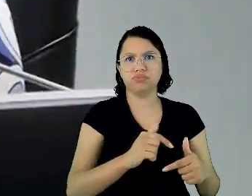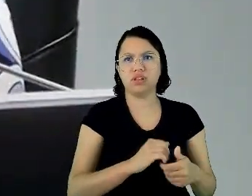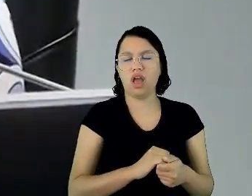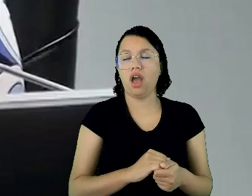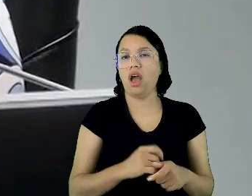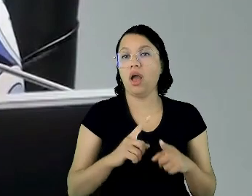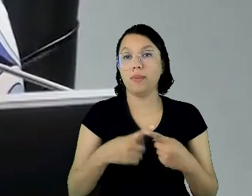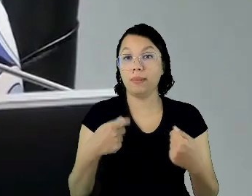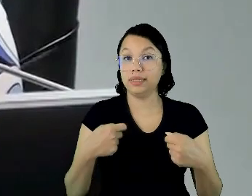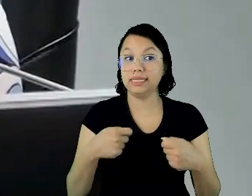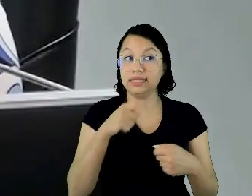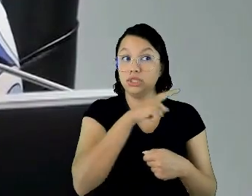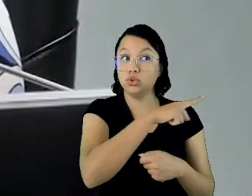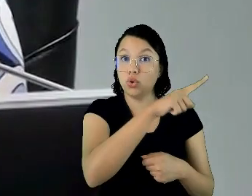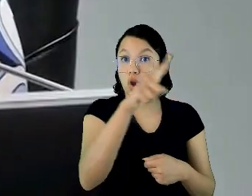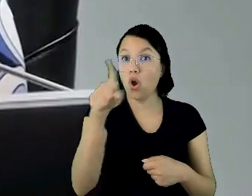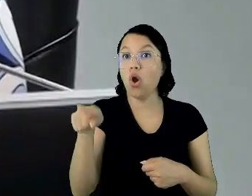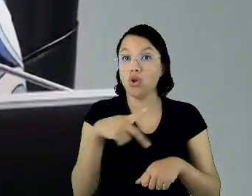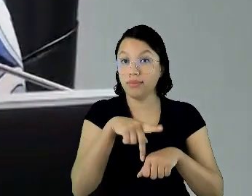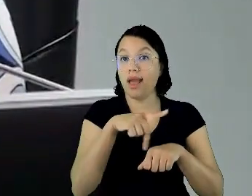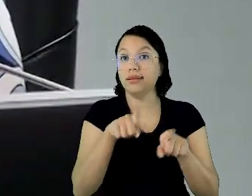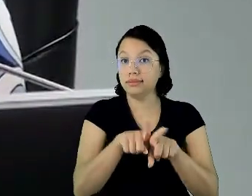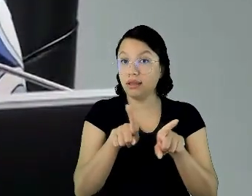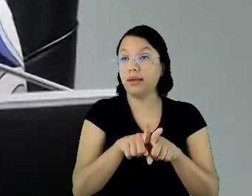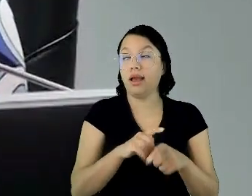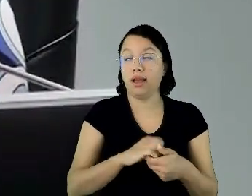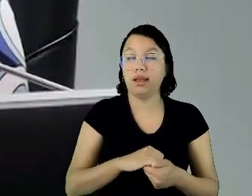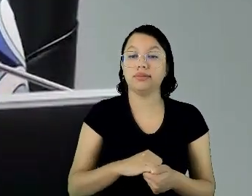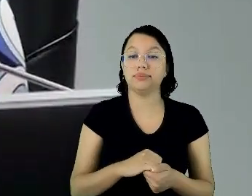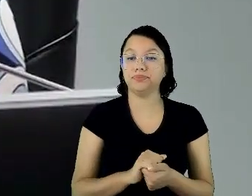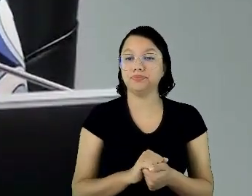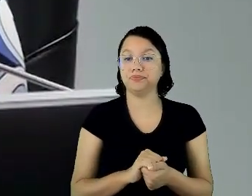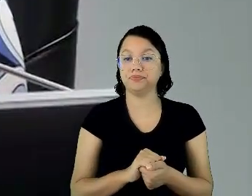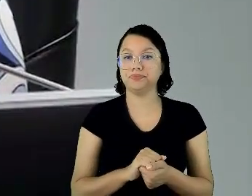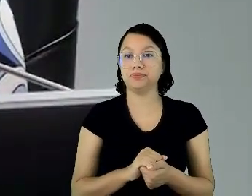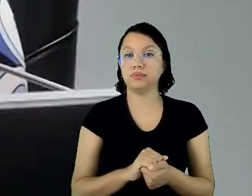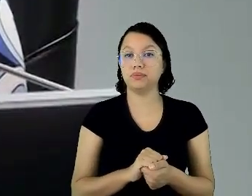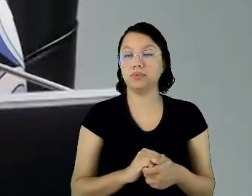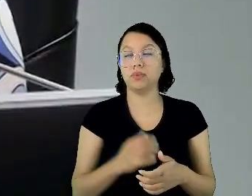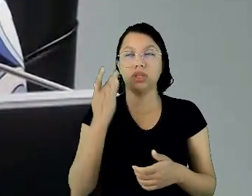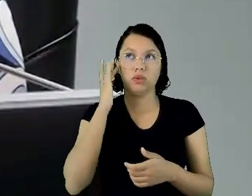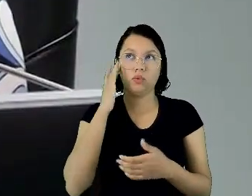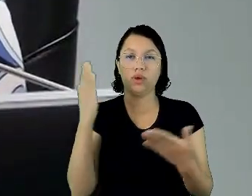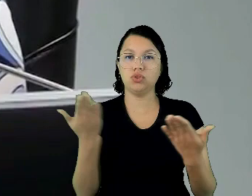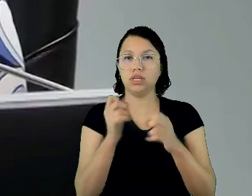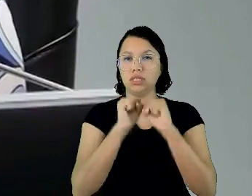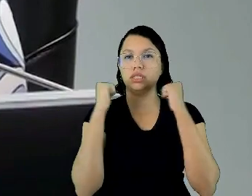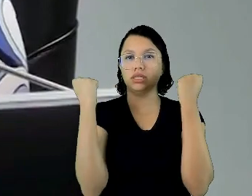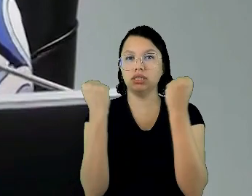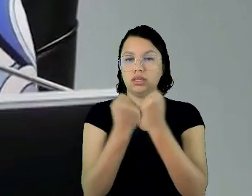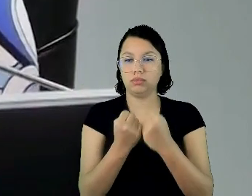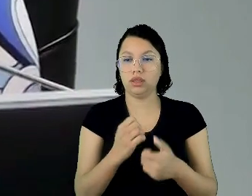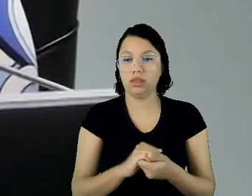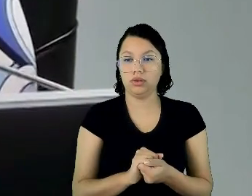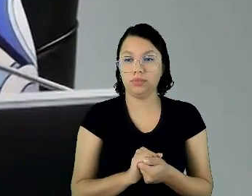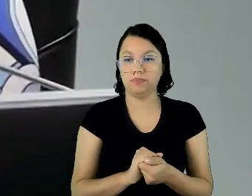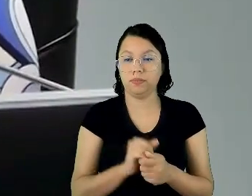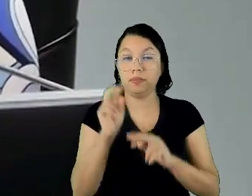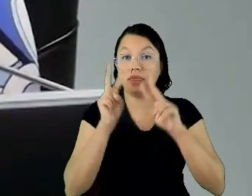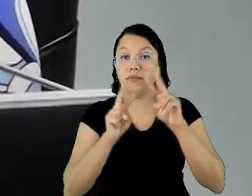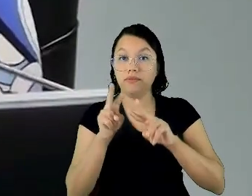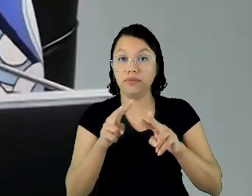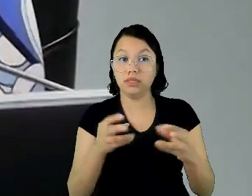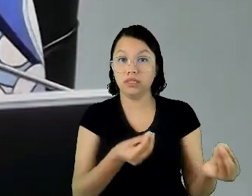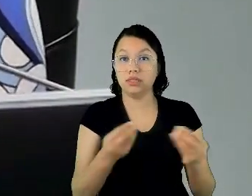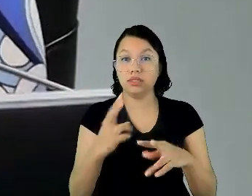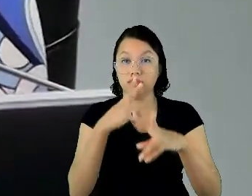Então, eu acho que esse seminário, ele visa fortalecer esse diálogo junto com a plataforma